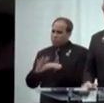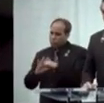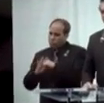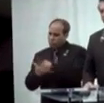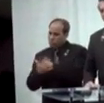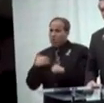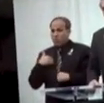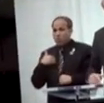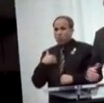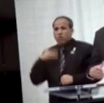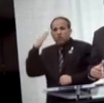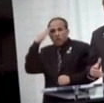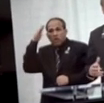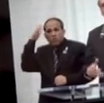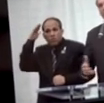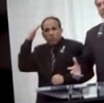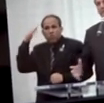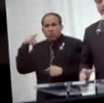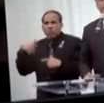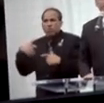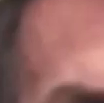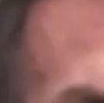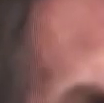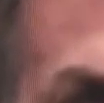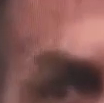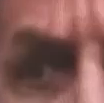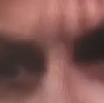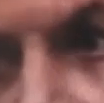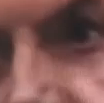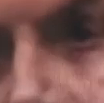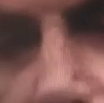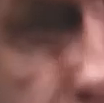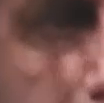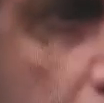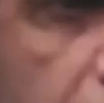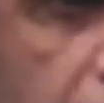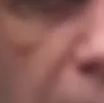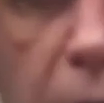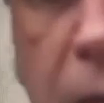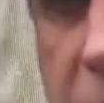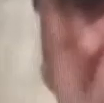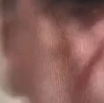também, que, no meu entender, está sendo superdimensionado o poder